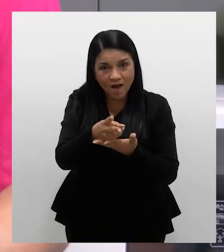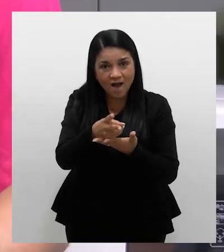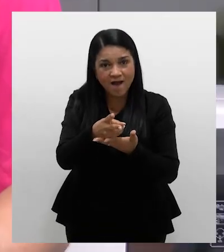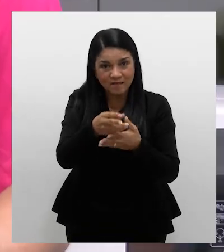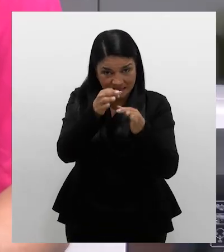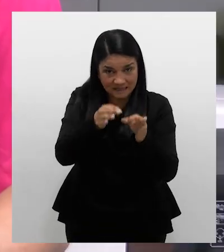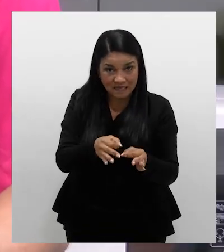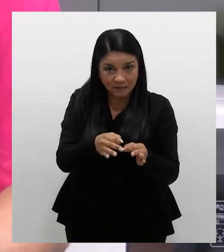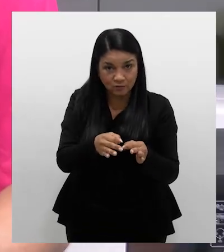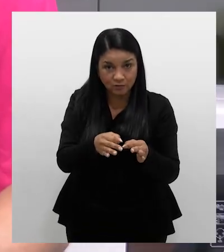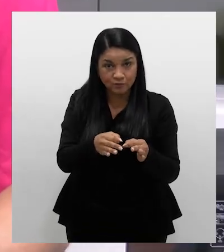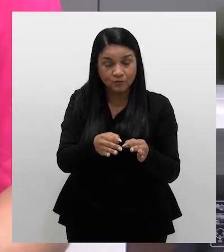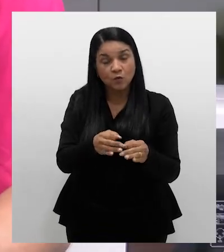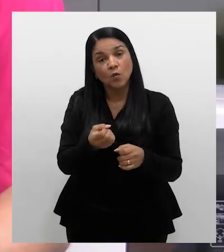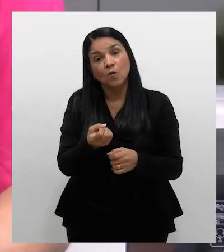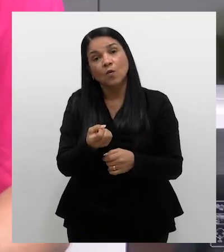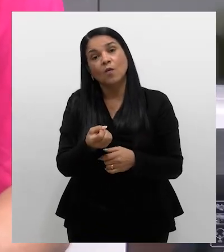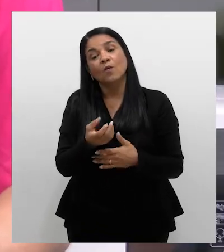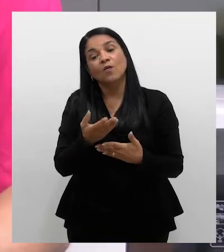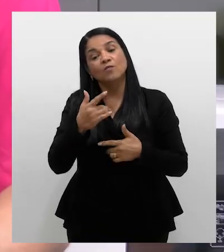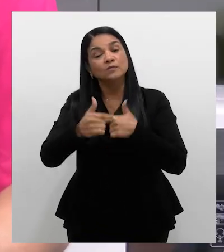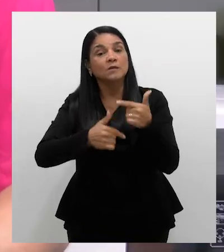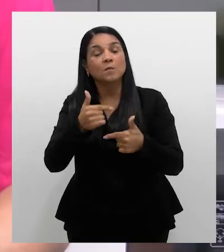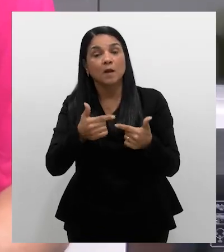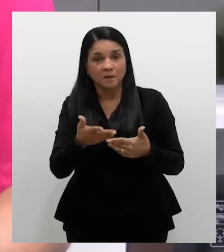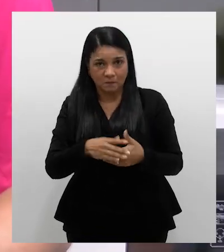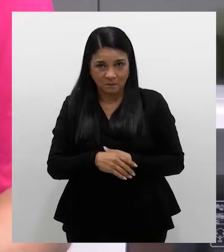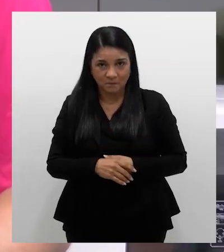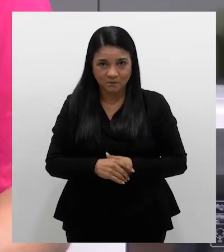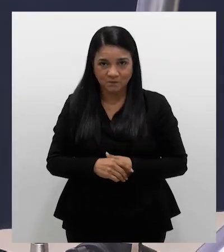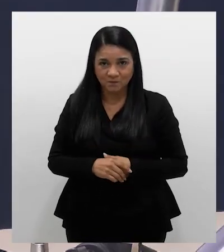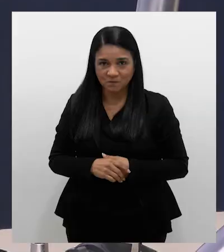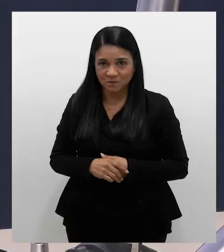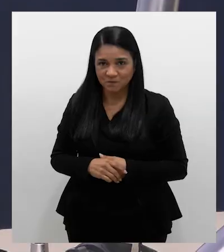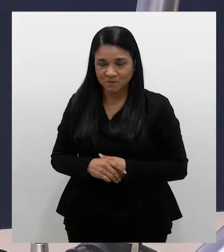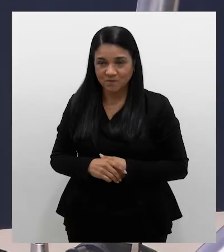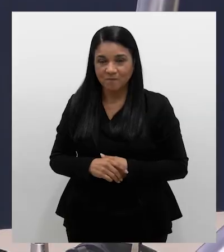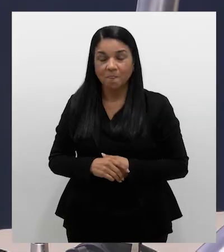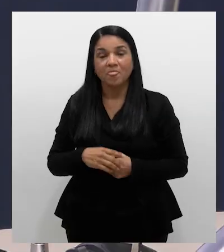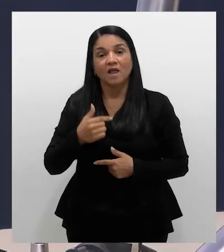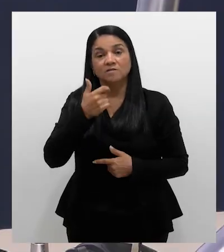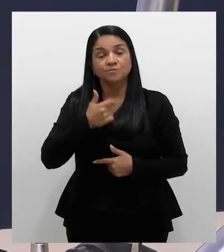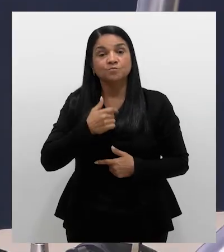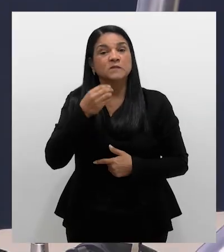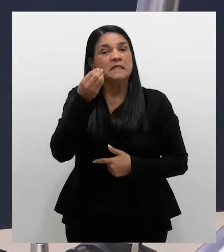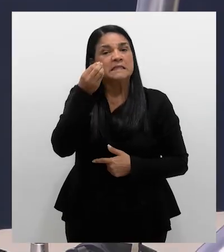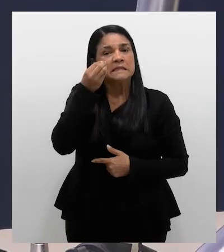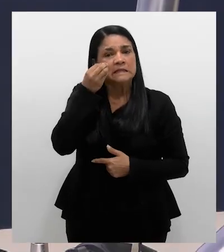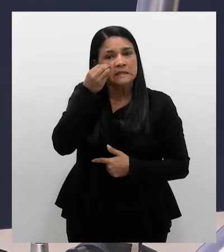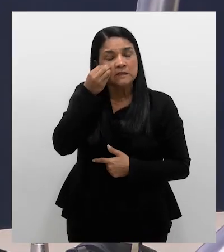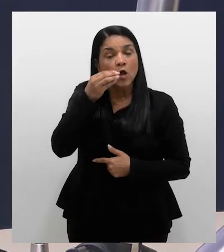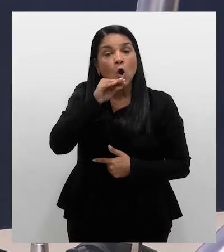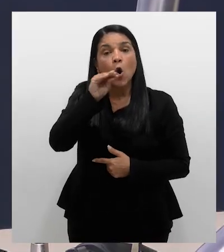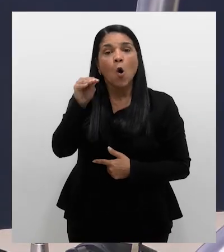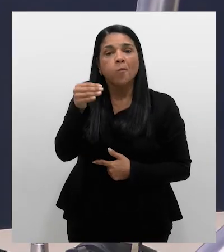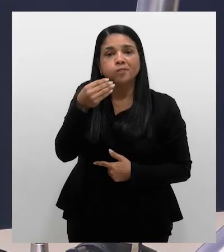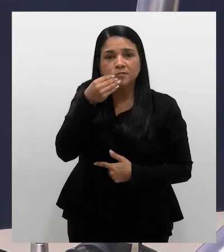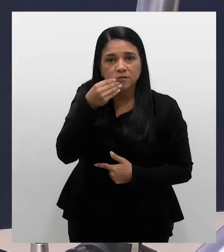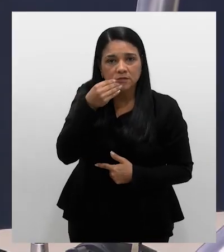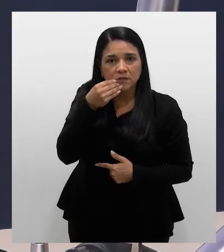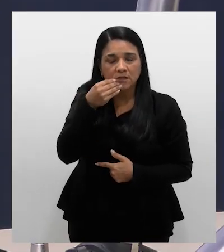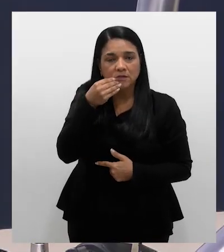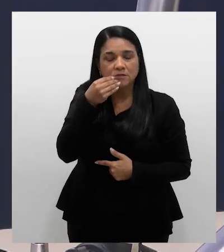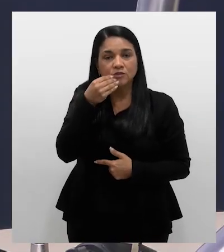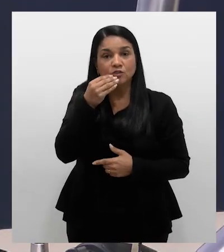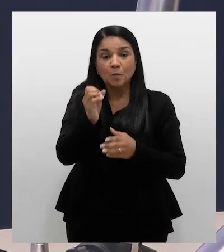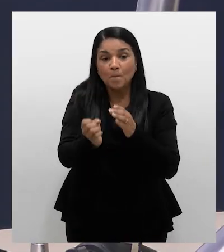continuar, que está dando certo, claro, com essa Sim. sua jornada? Eu tento trazer a